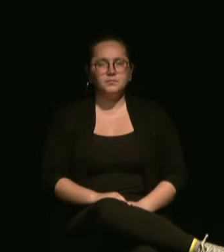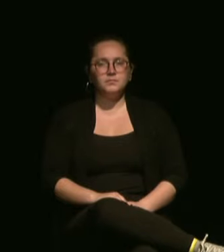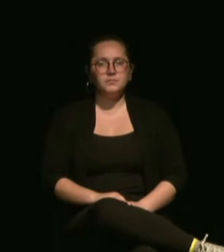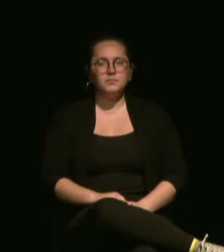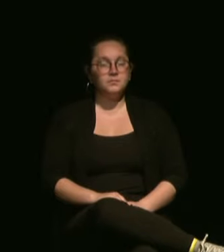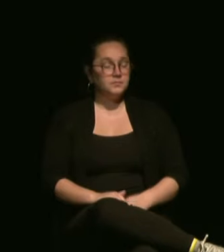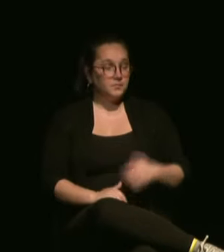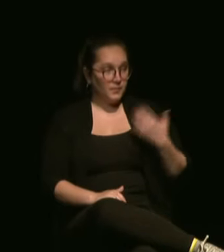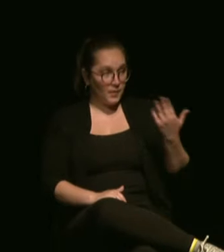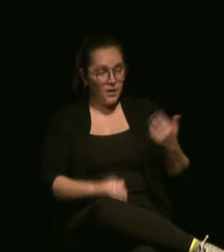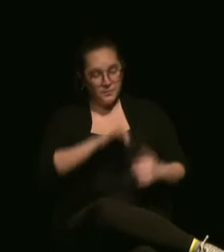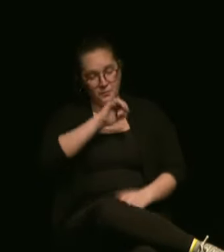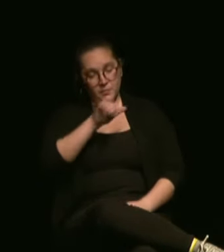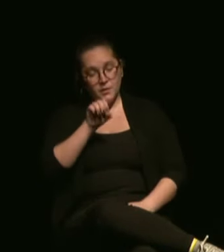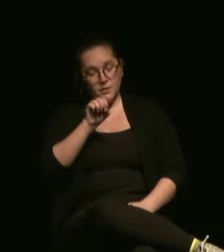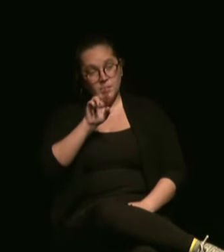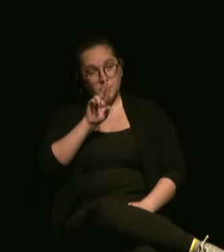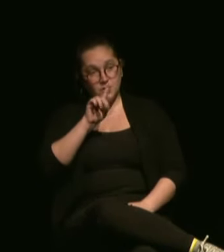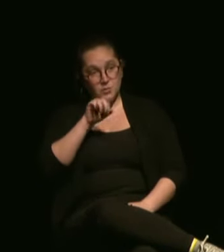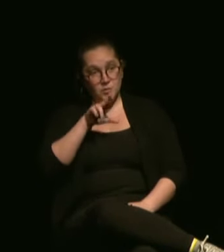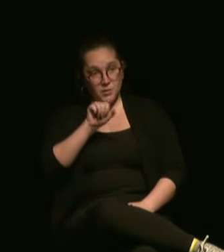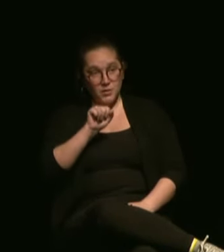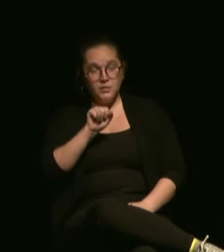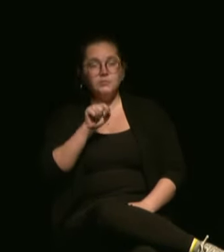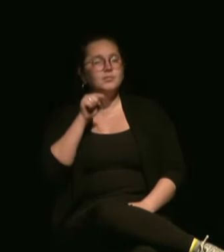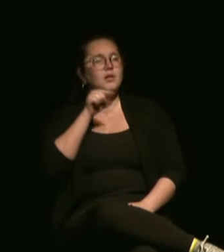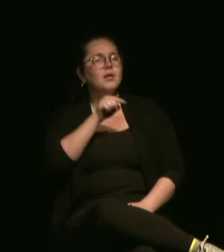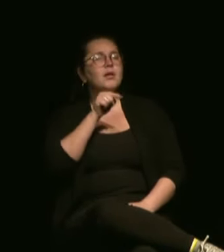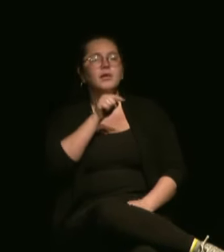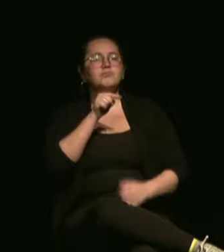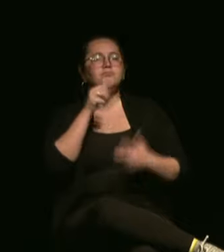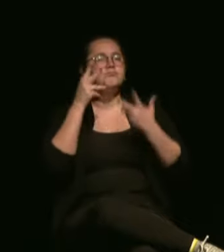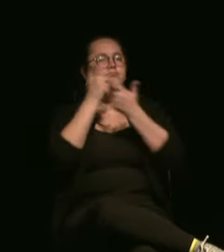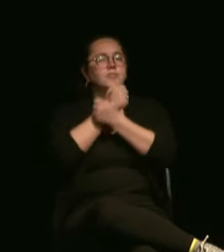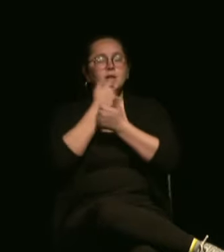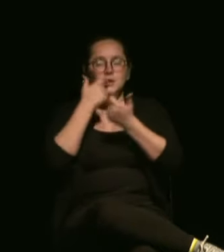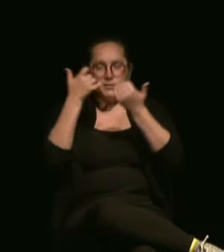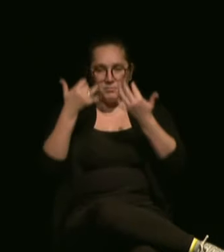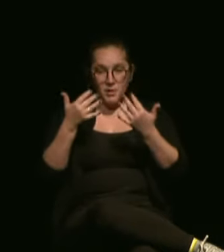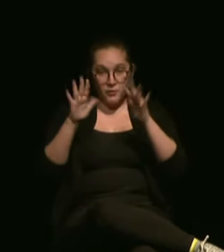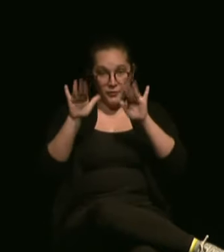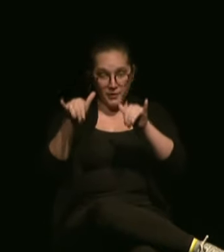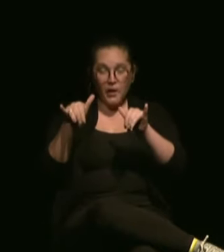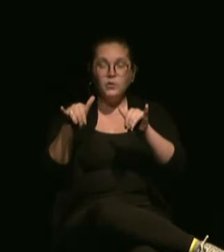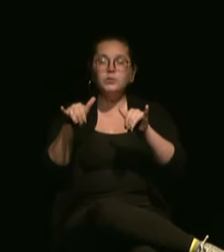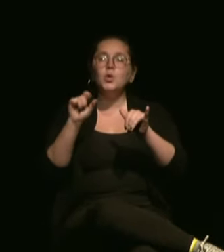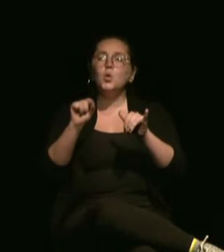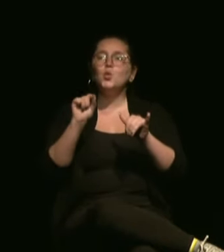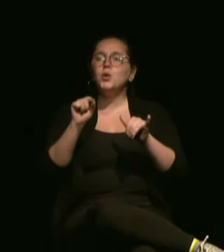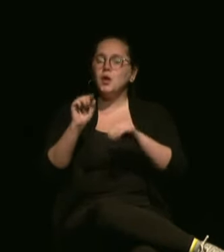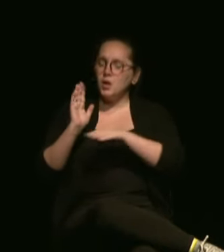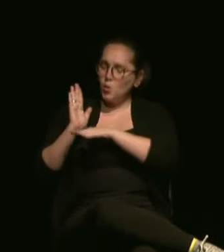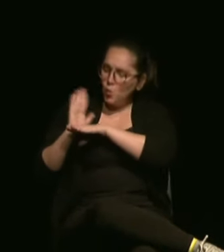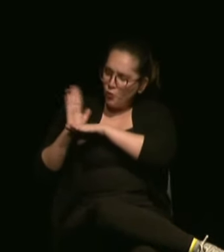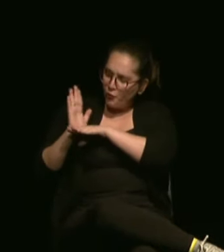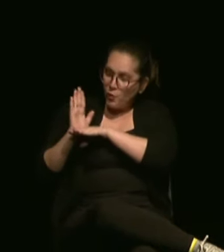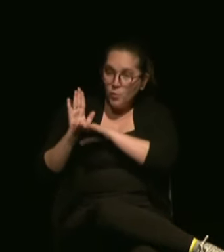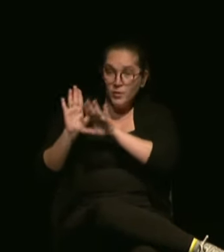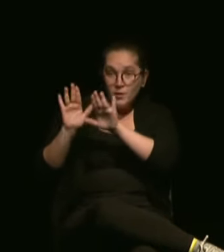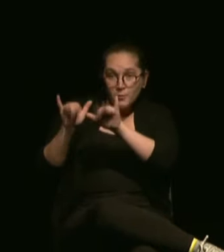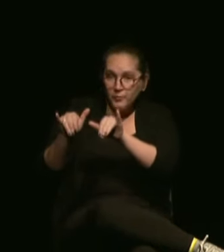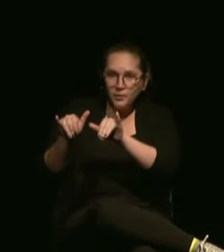A Jordana tem uma bonita falando sobre esse final. Ela disse assim: o filme não termina, ele é